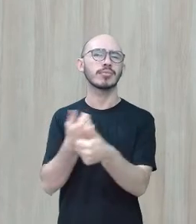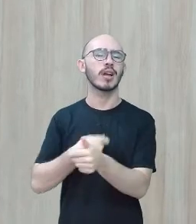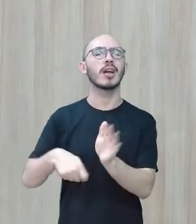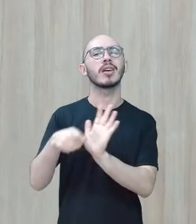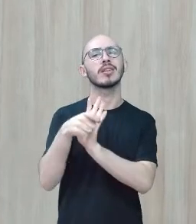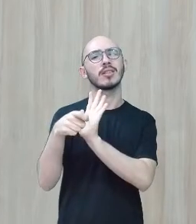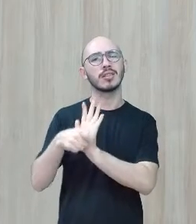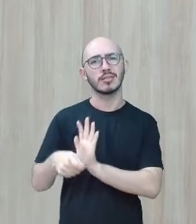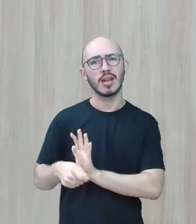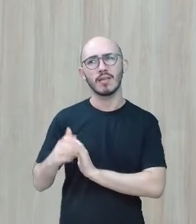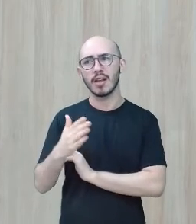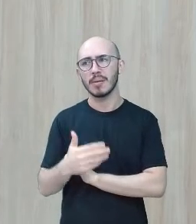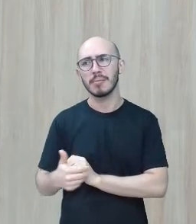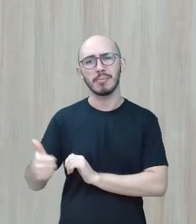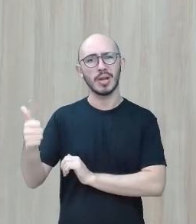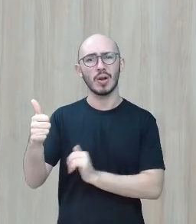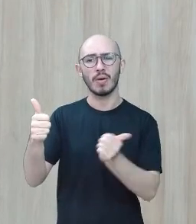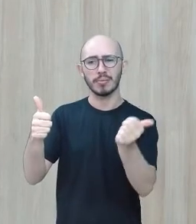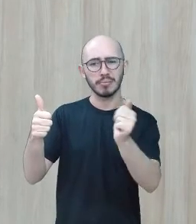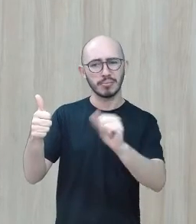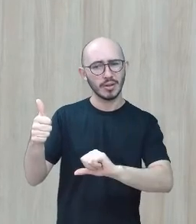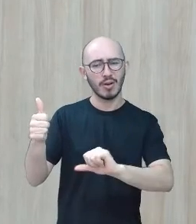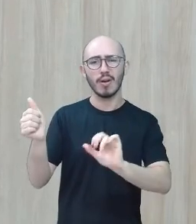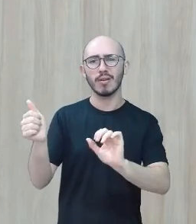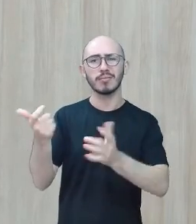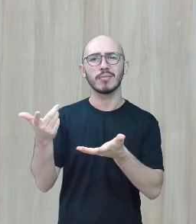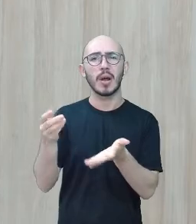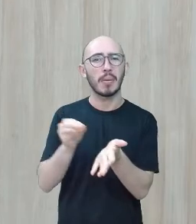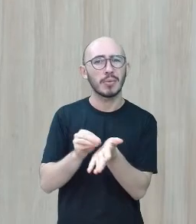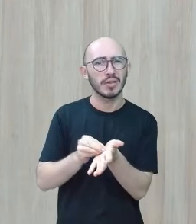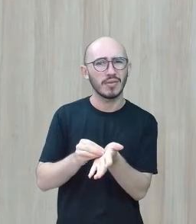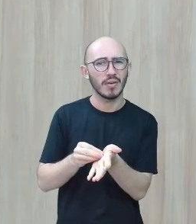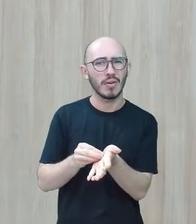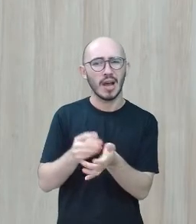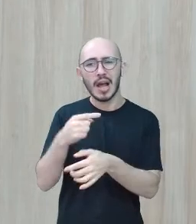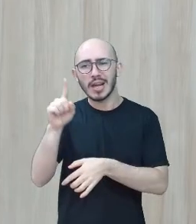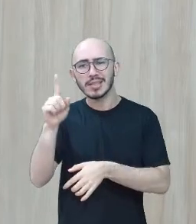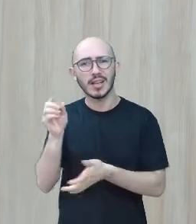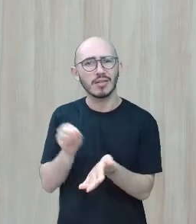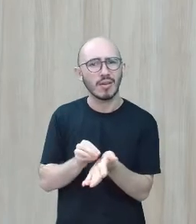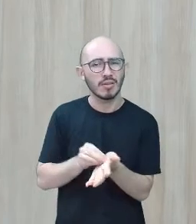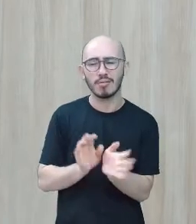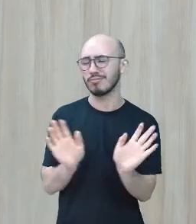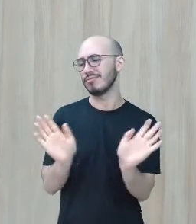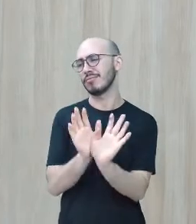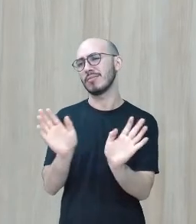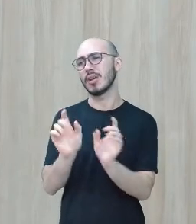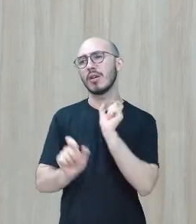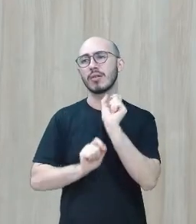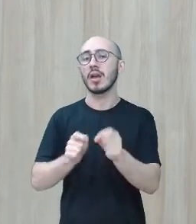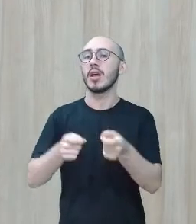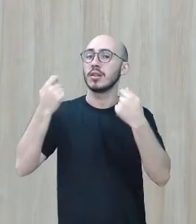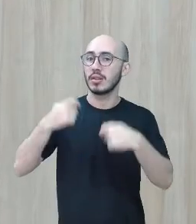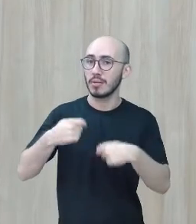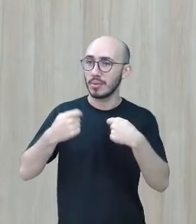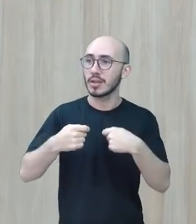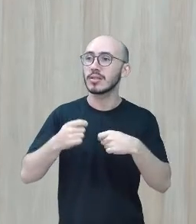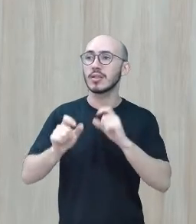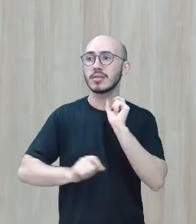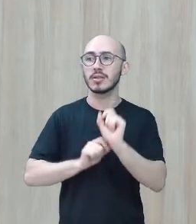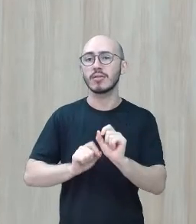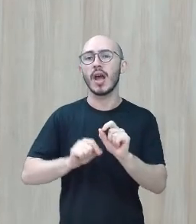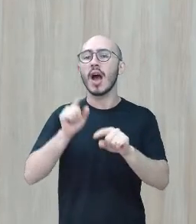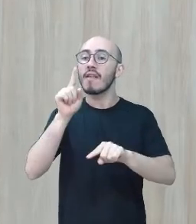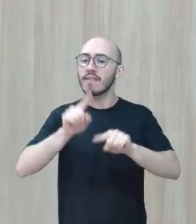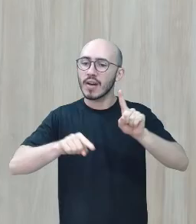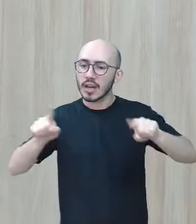escreve melhor ou pior porque não pôs um acento, né? E aí precisa haver esse respeito às